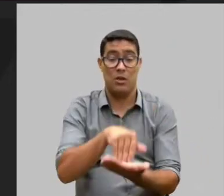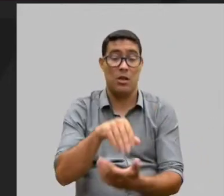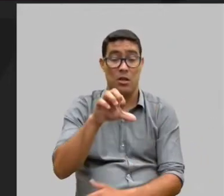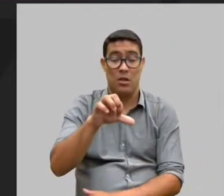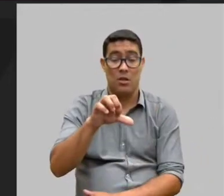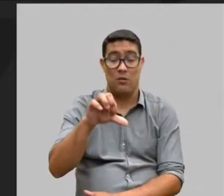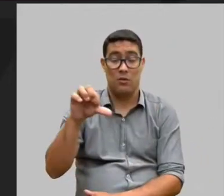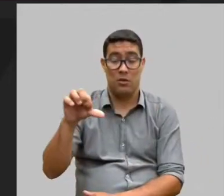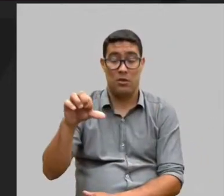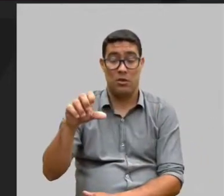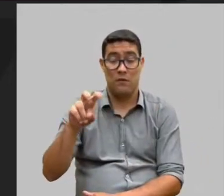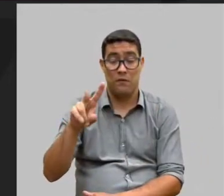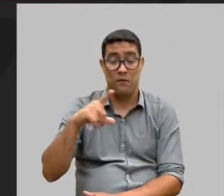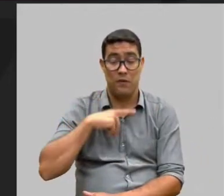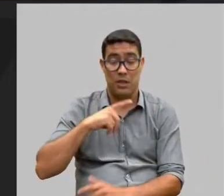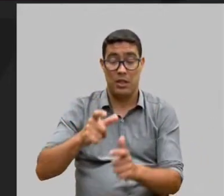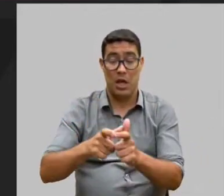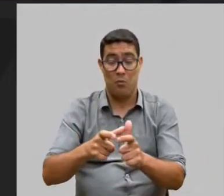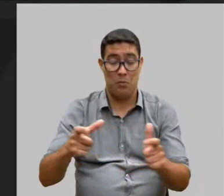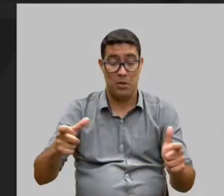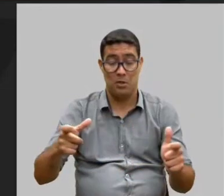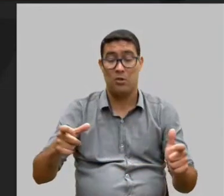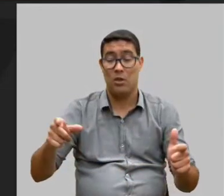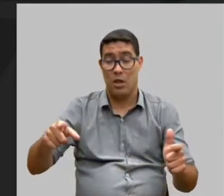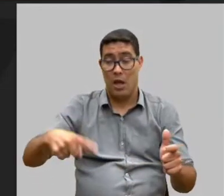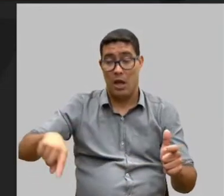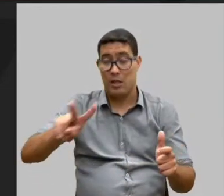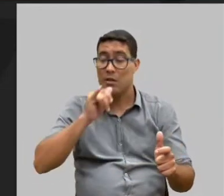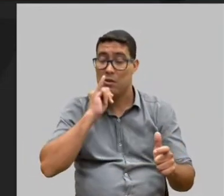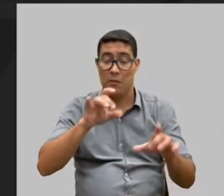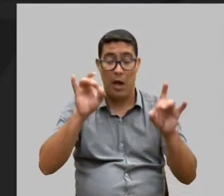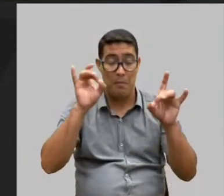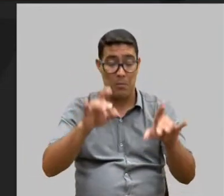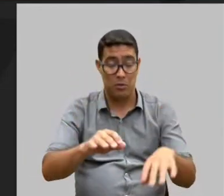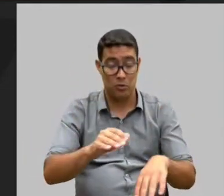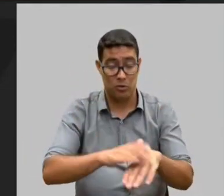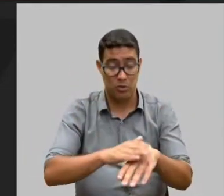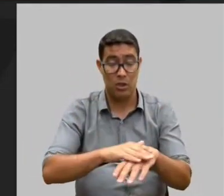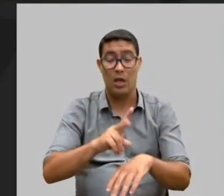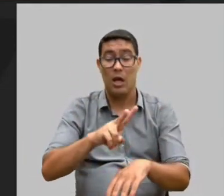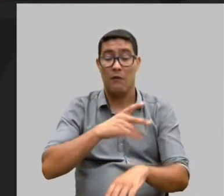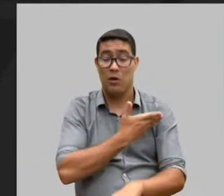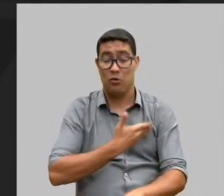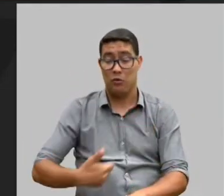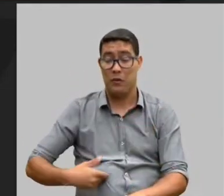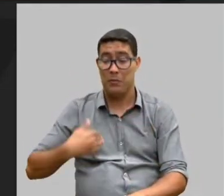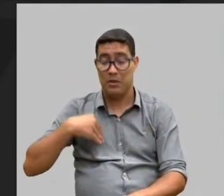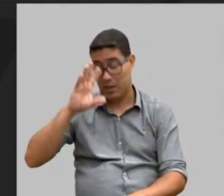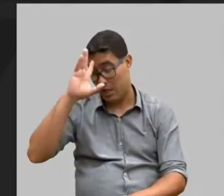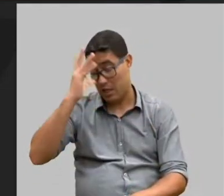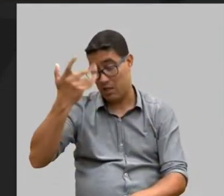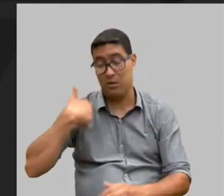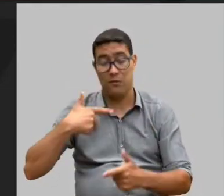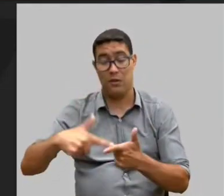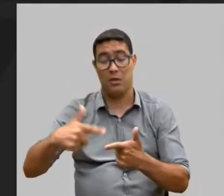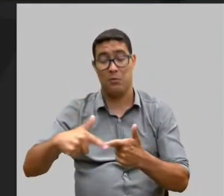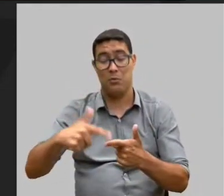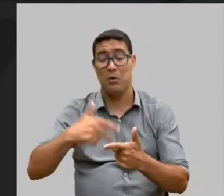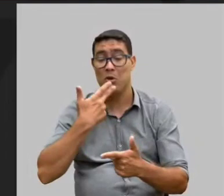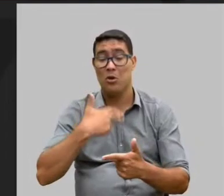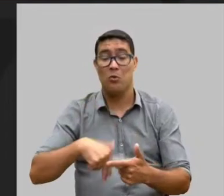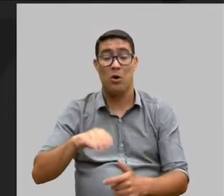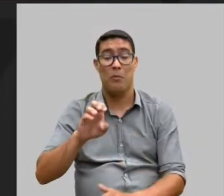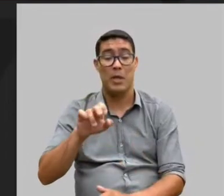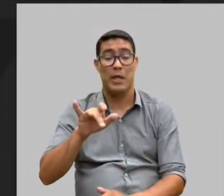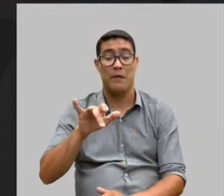da da dos benefícios fiscais aí ele sai aí o próximo governo que tem que resolver o problema corta os benefícios fiscais agora já fiz meu